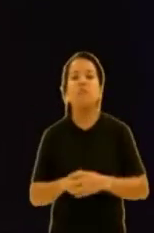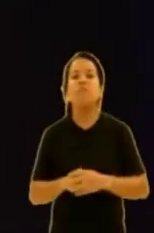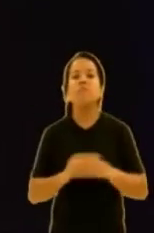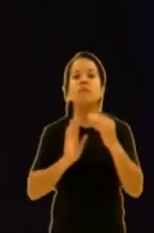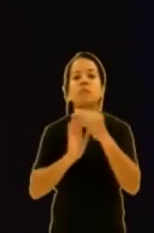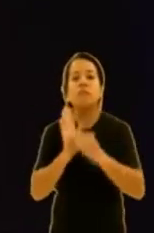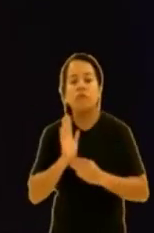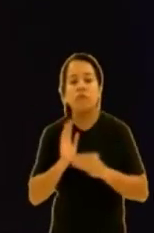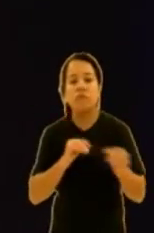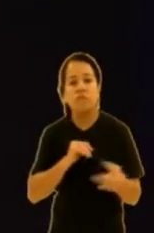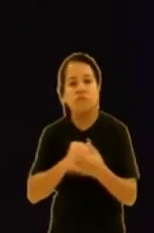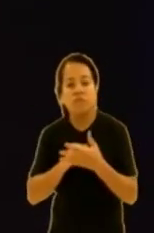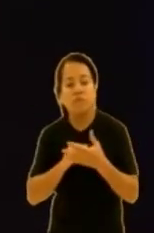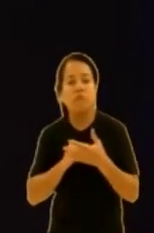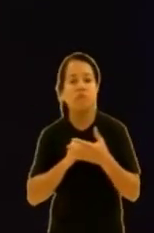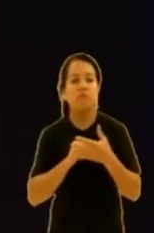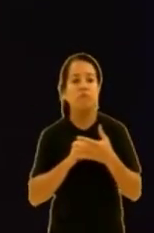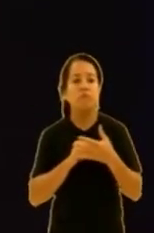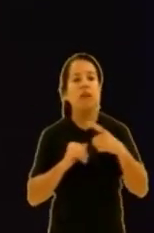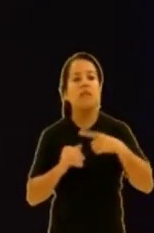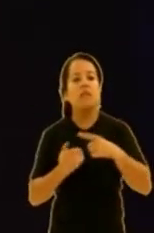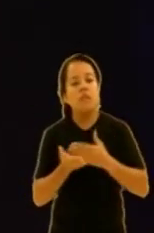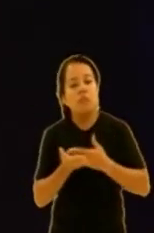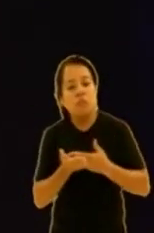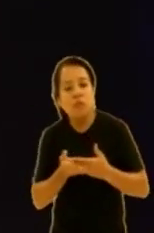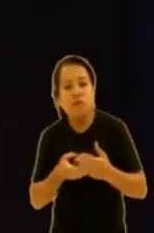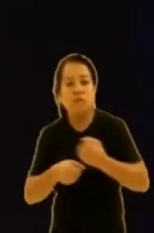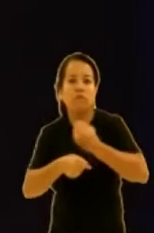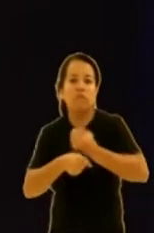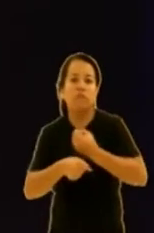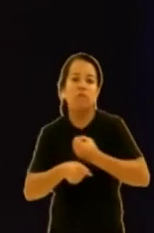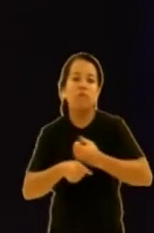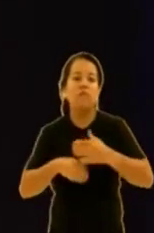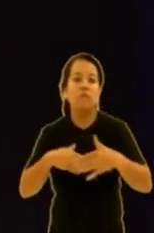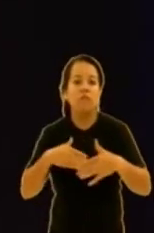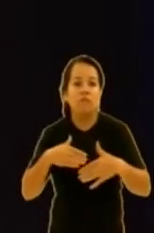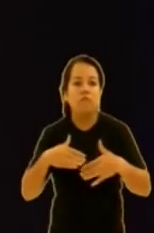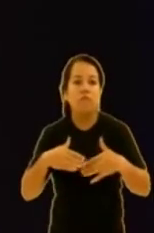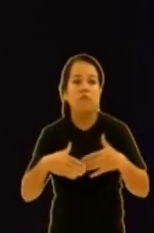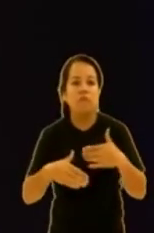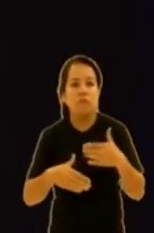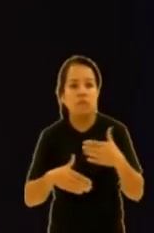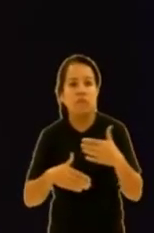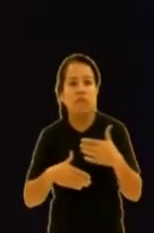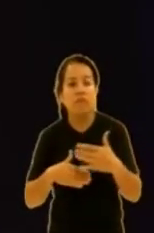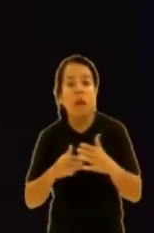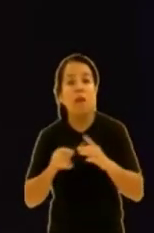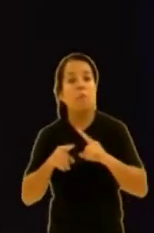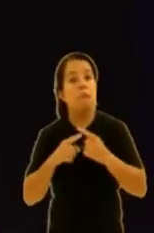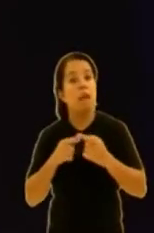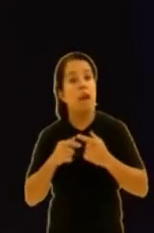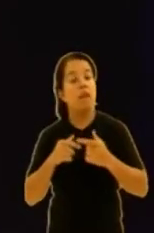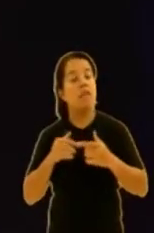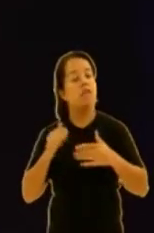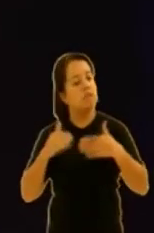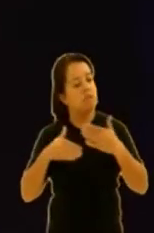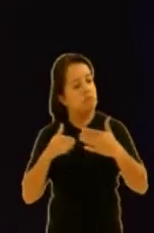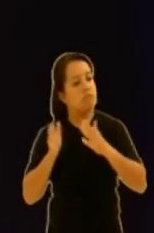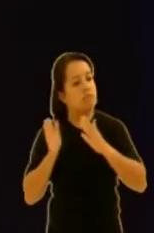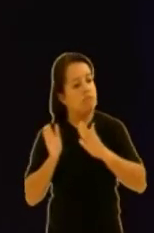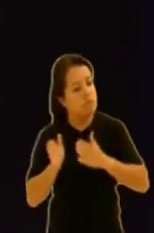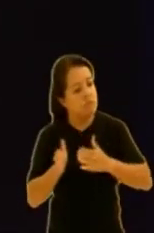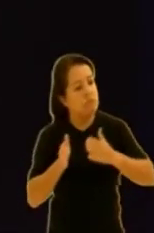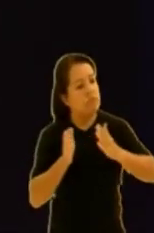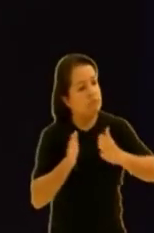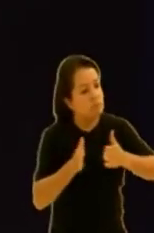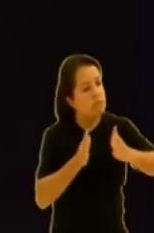você tem um iniciar de obra mais lento, mas você tem um ritmo que cresce exponencialmente. Por quê? Porque